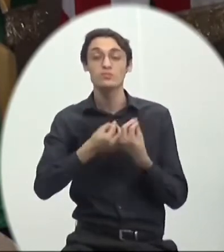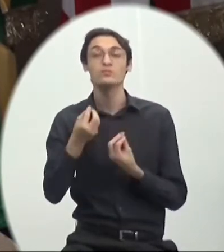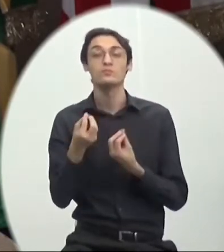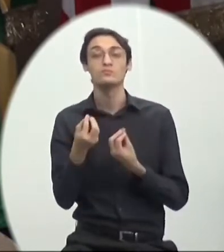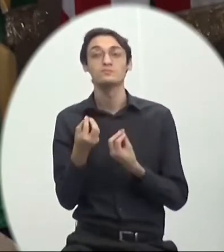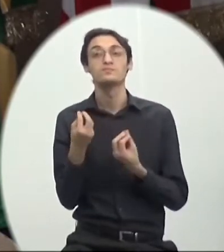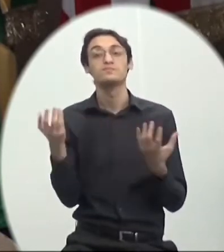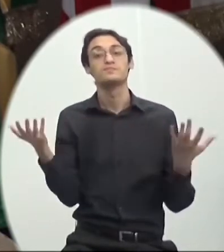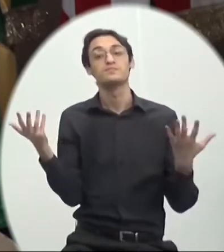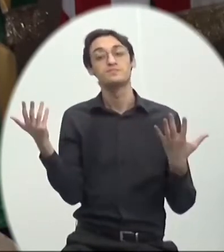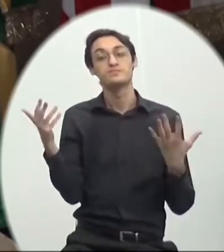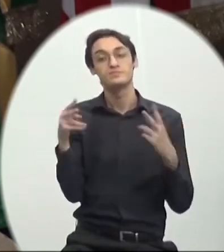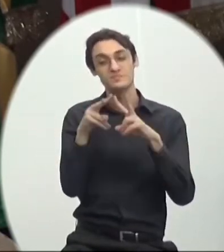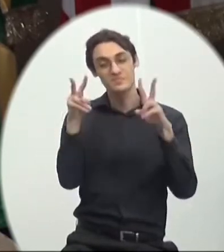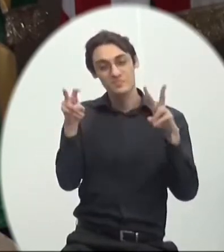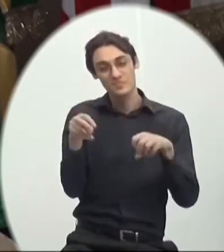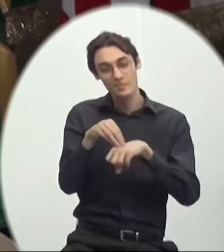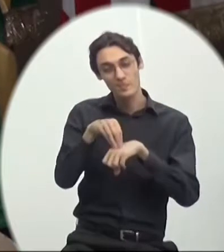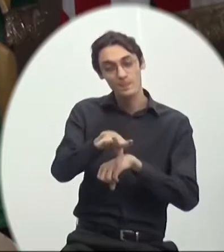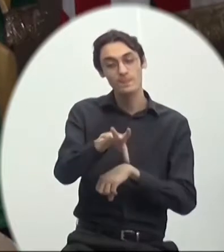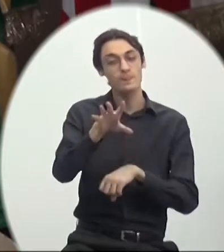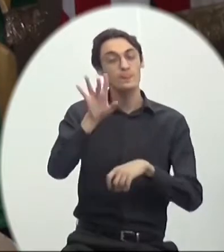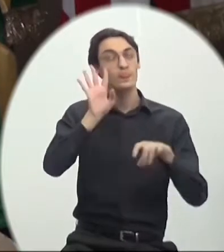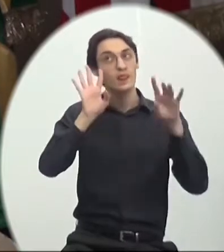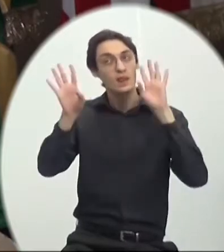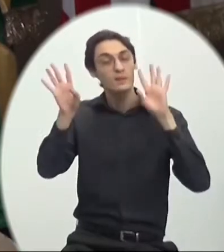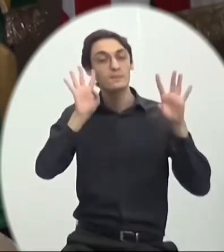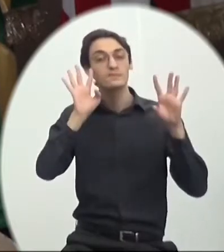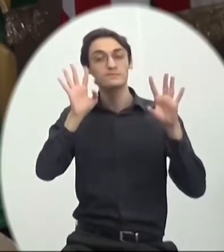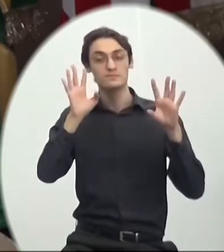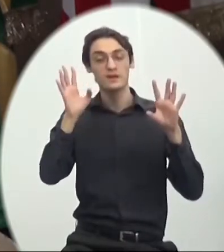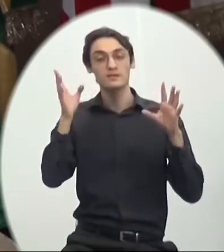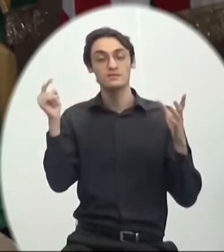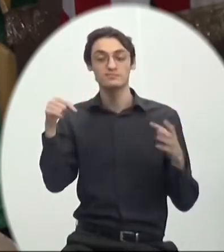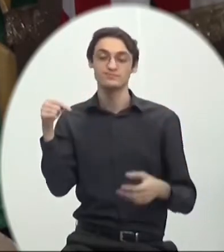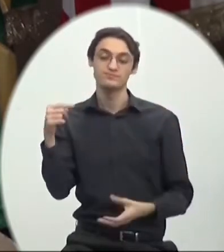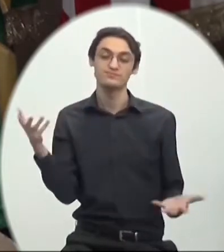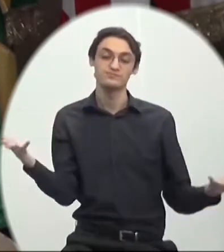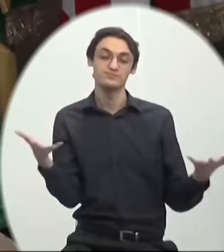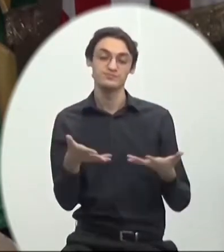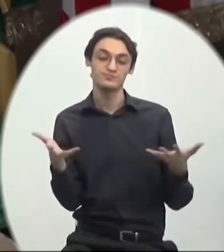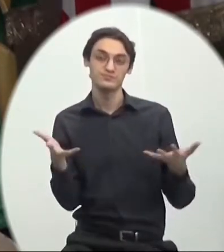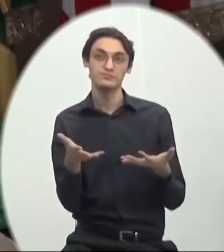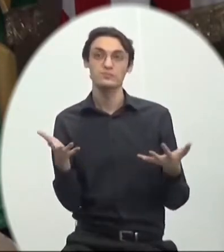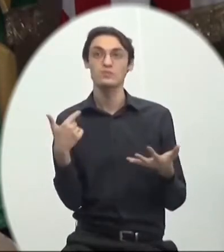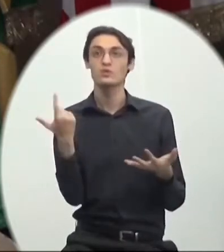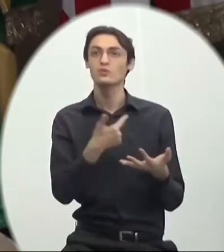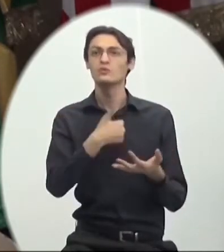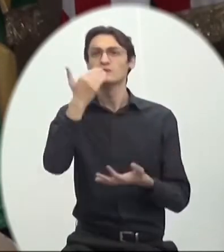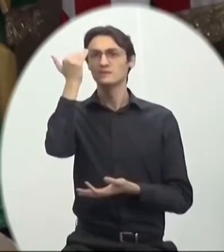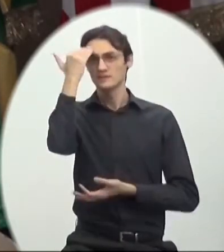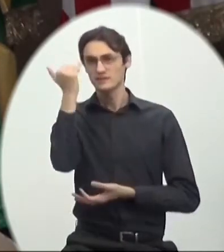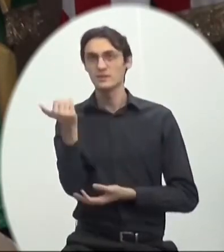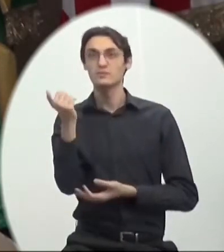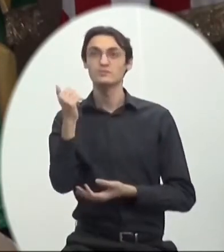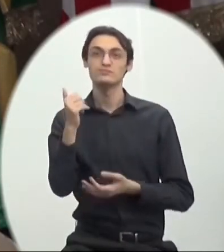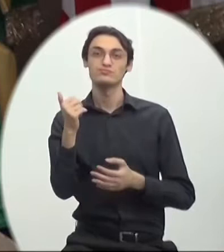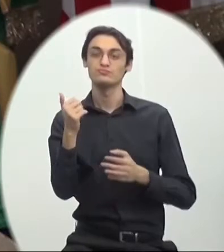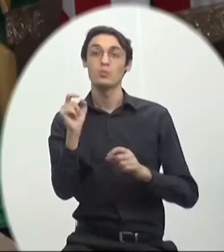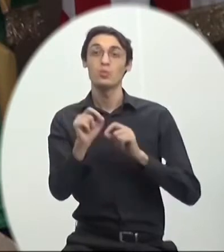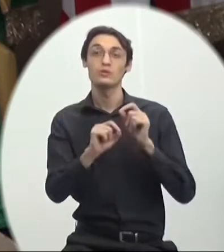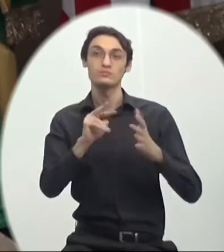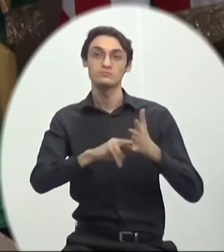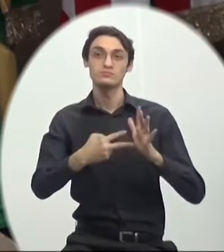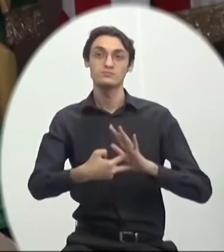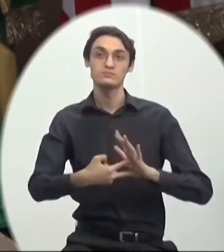tenha uma reflexão, né? E todos nós sabemos o que isso efetivamente representa, mas precisamos